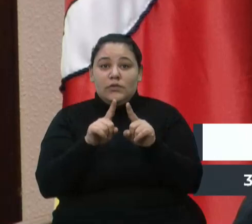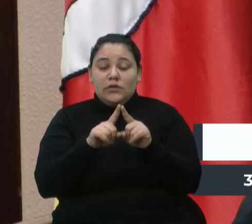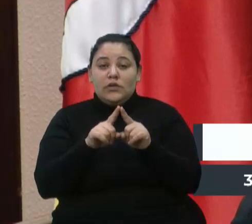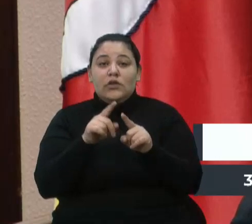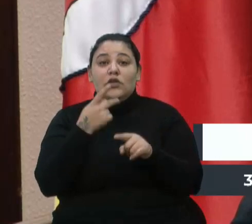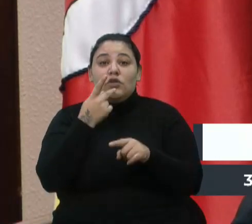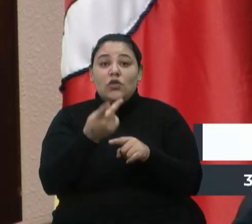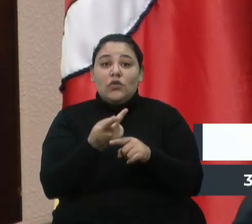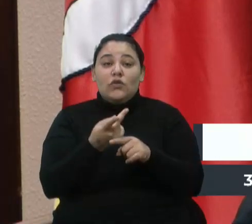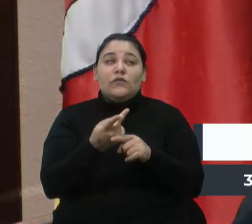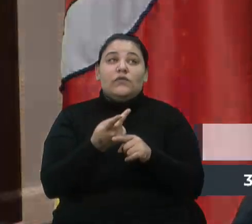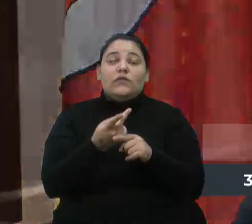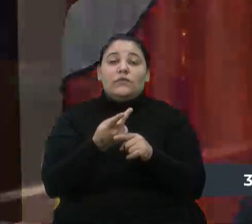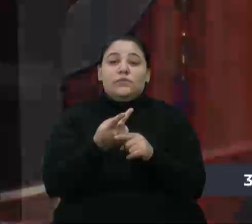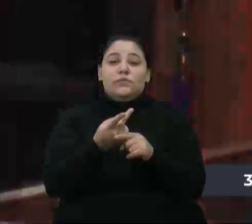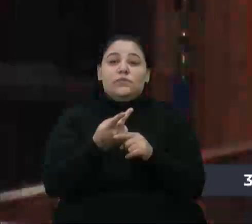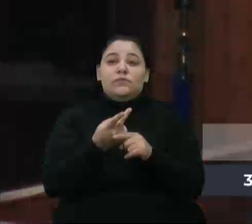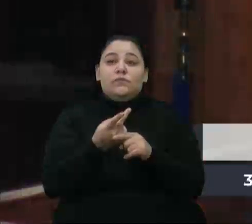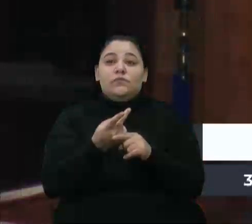ali